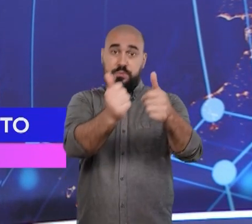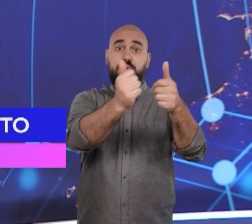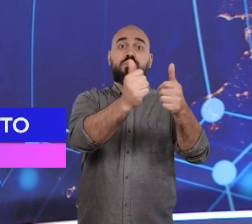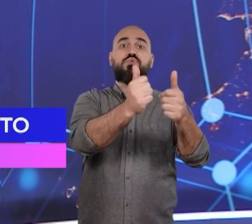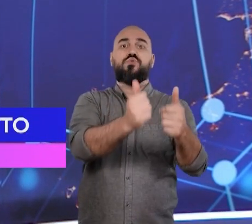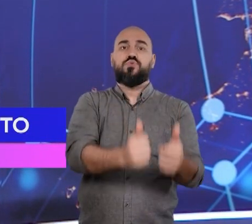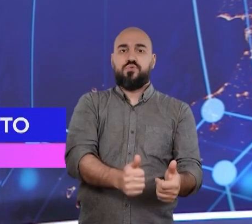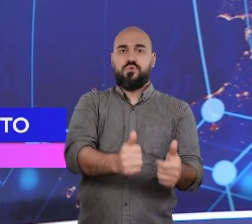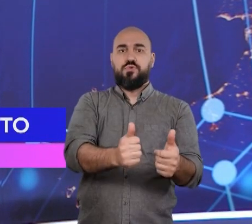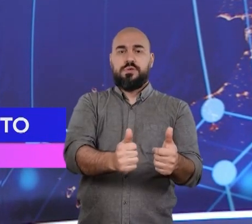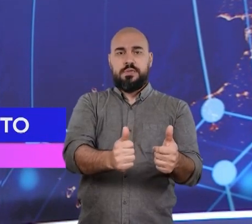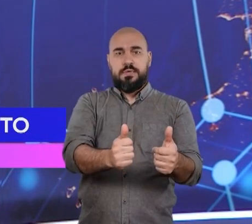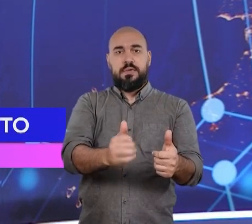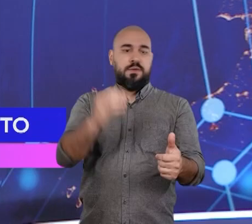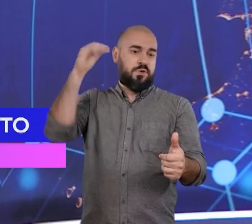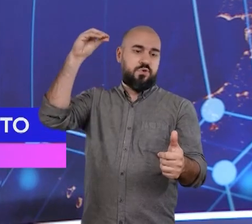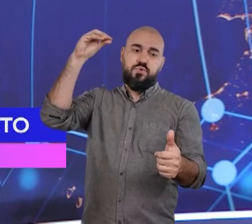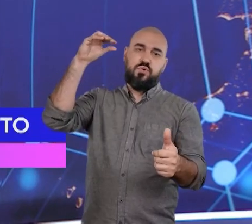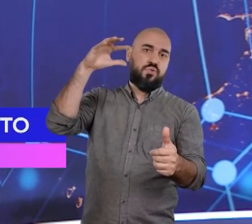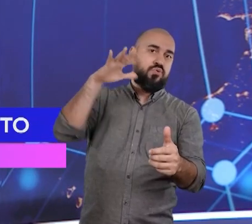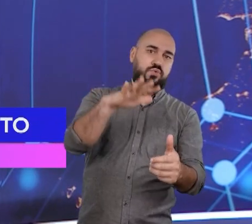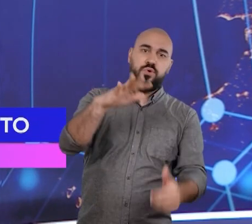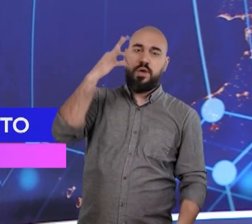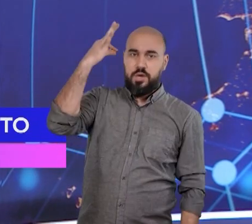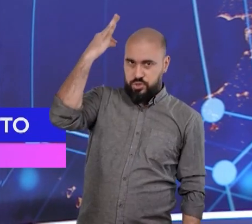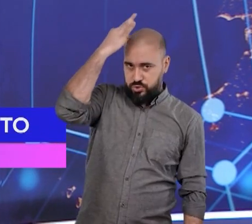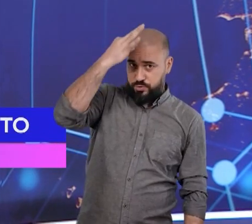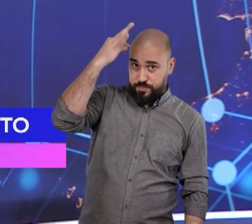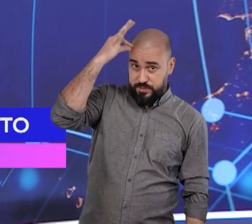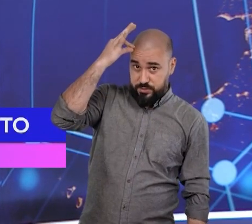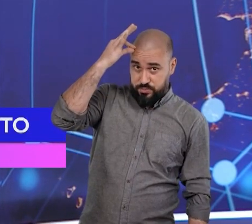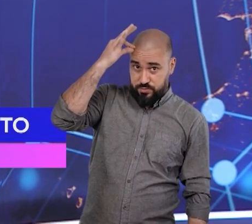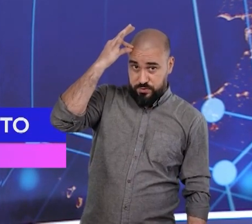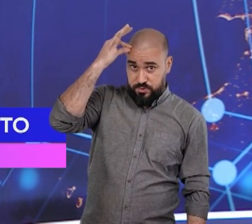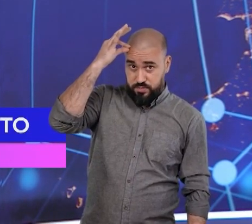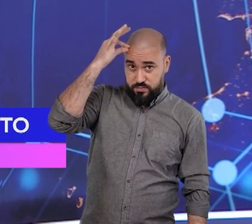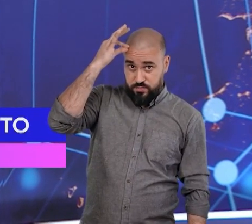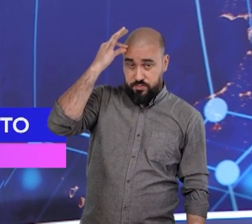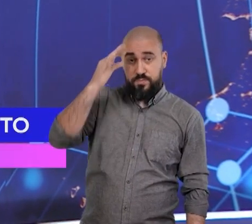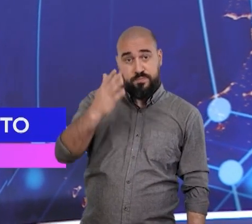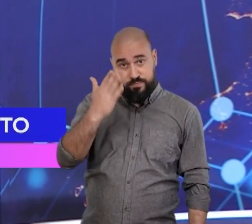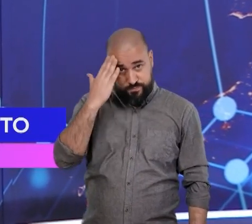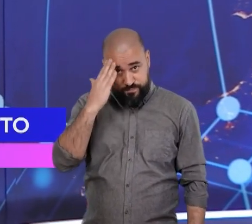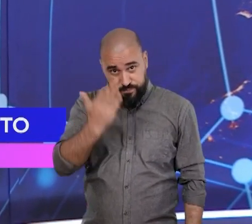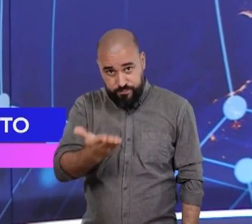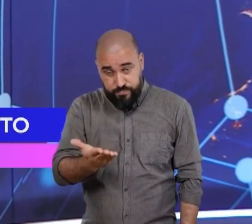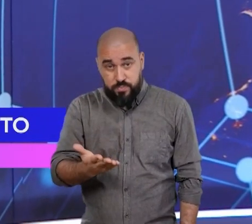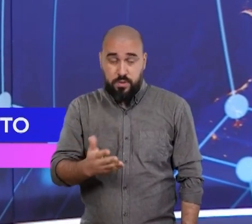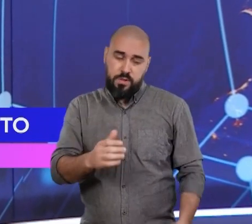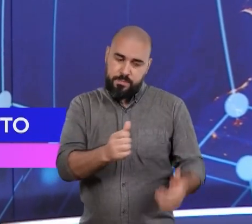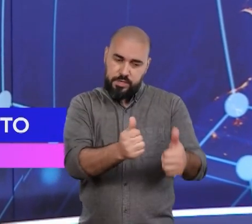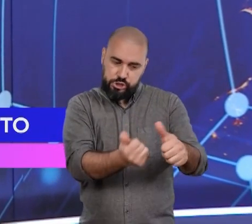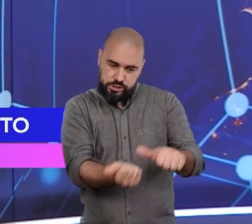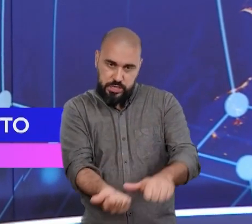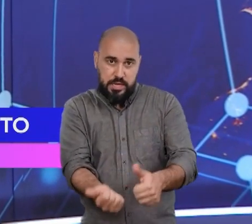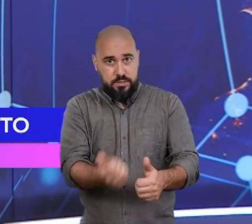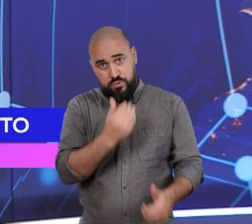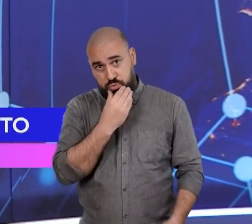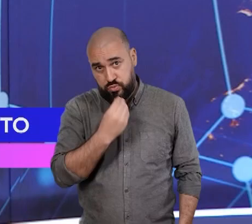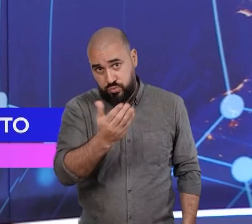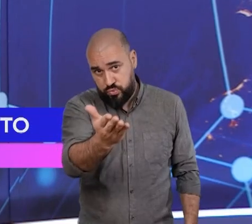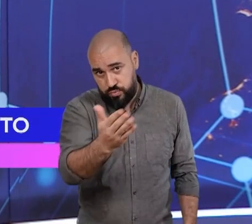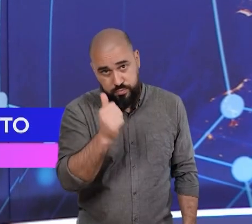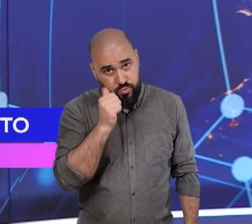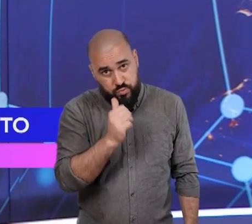na água e você recebe o dom do Espírito Santo. Porque você é batizado, ou a senhora é